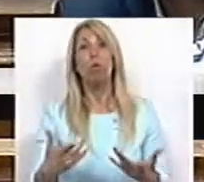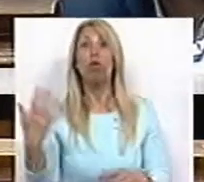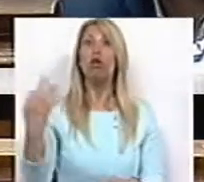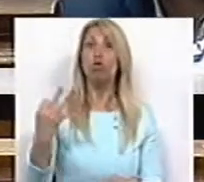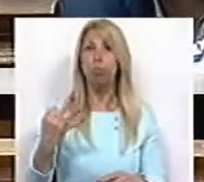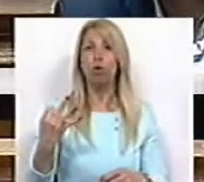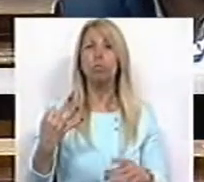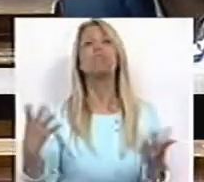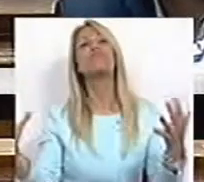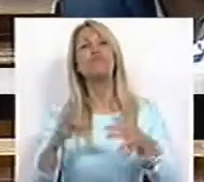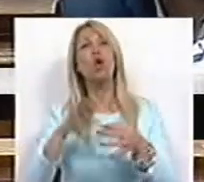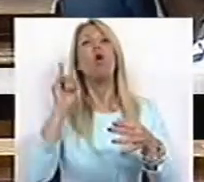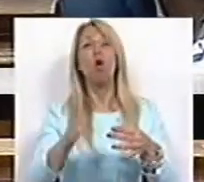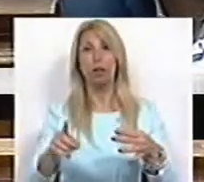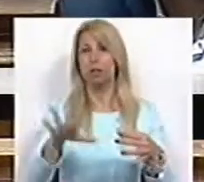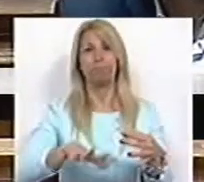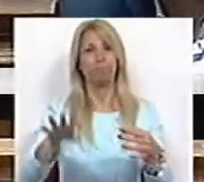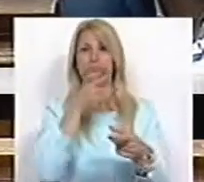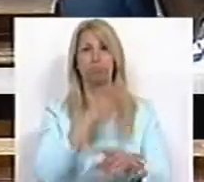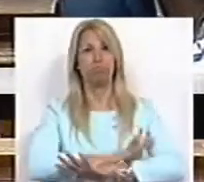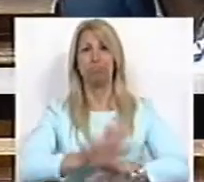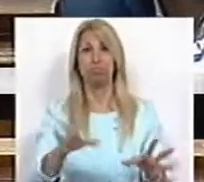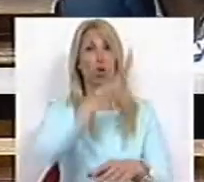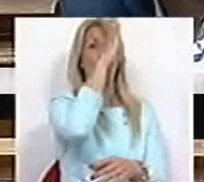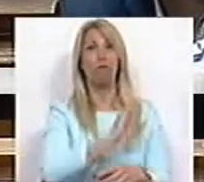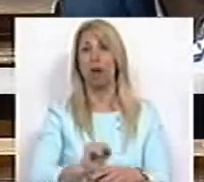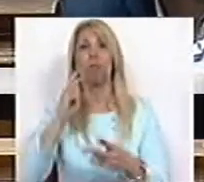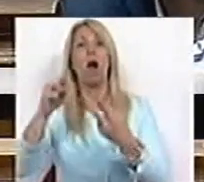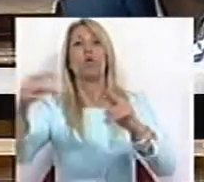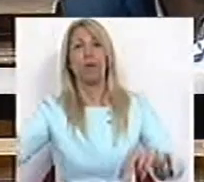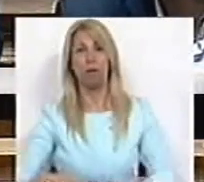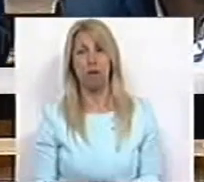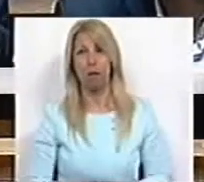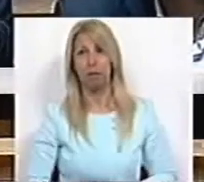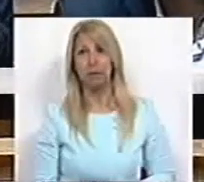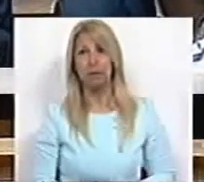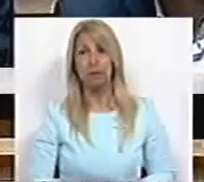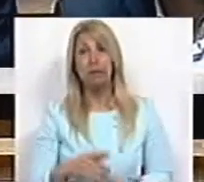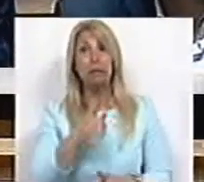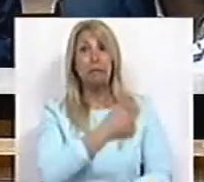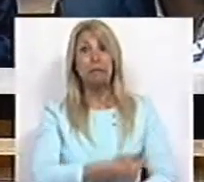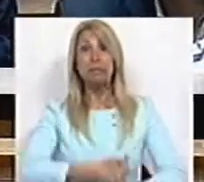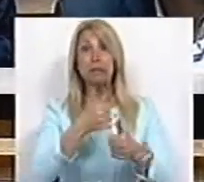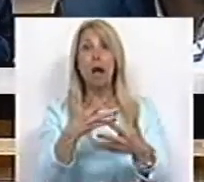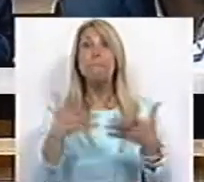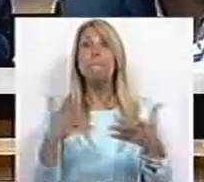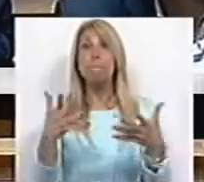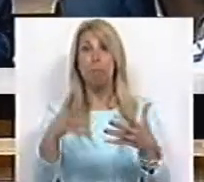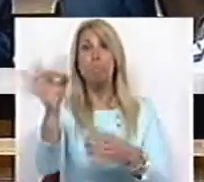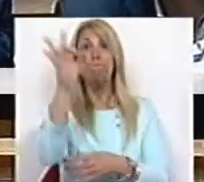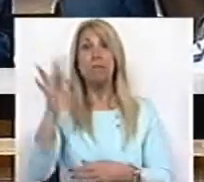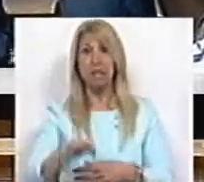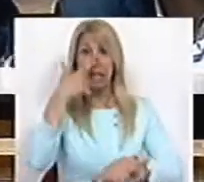ação desastrosa de governos e da autarquia. Na cidade, com maior percentagem da população em